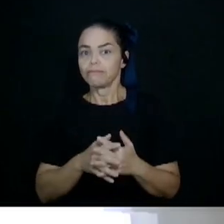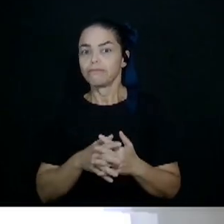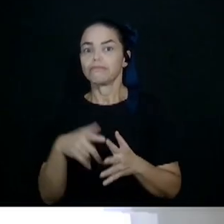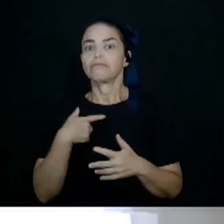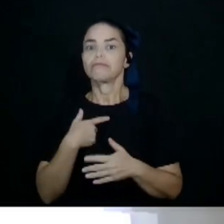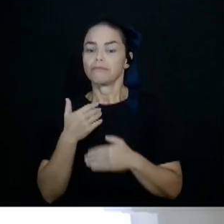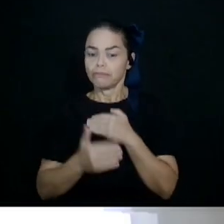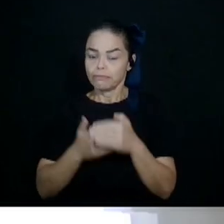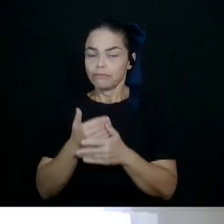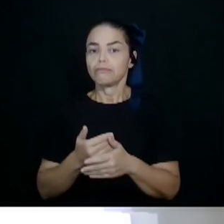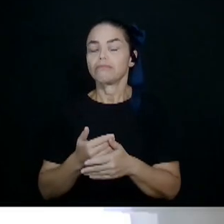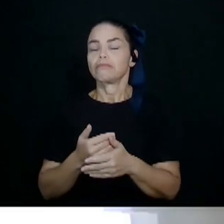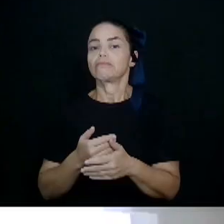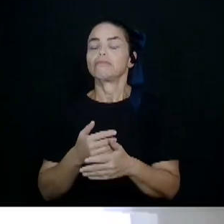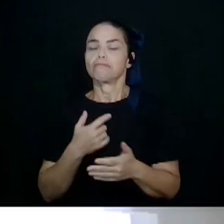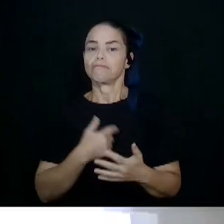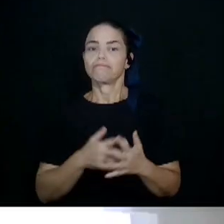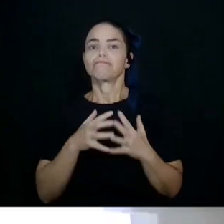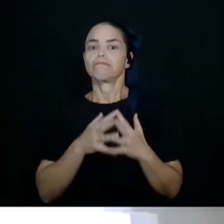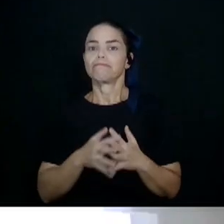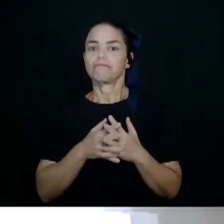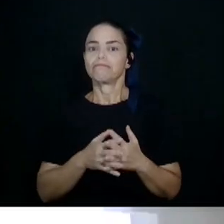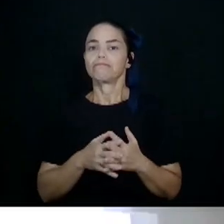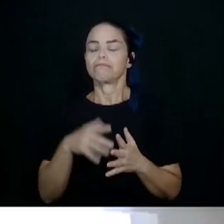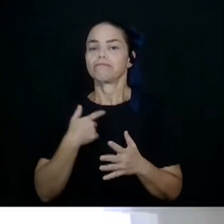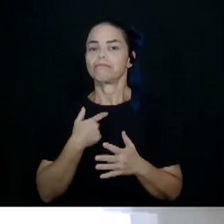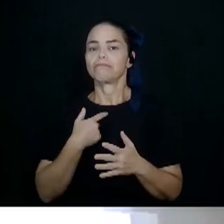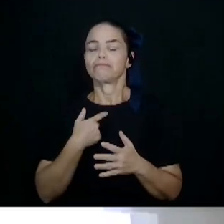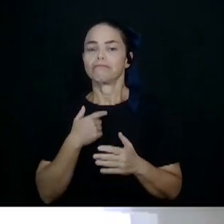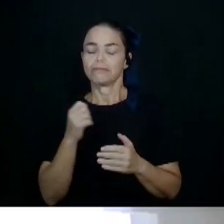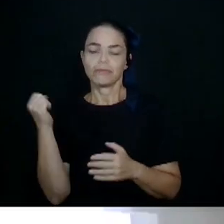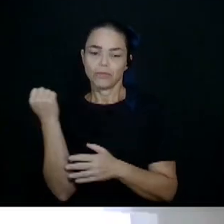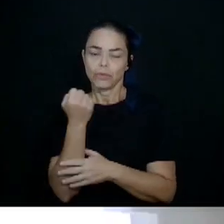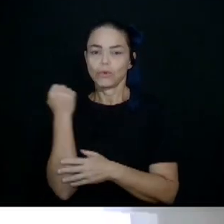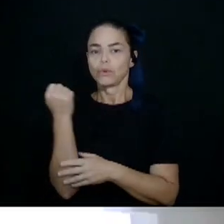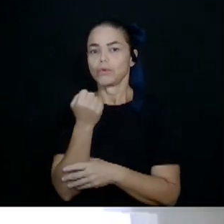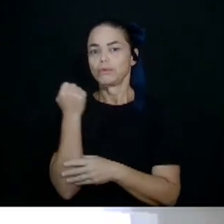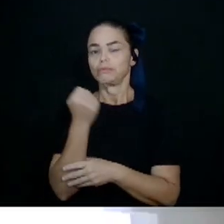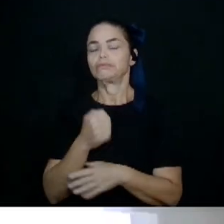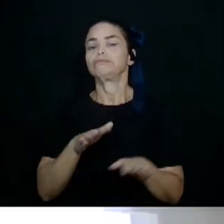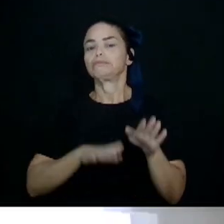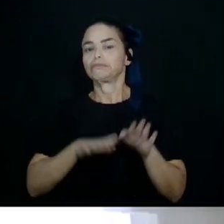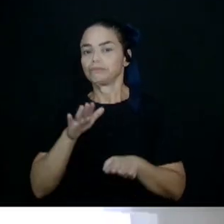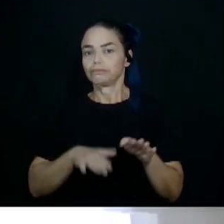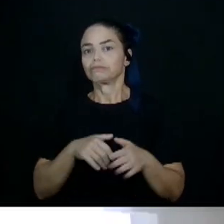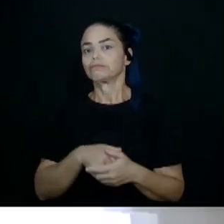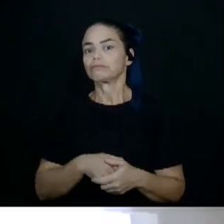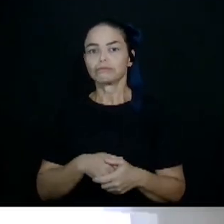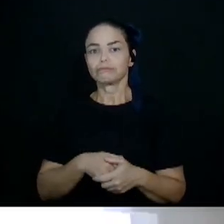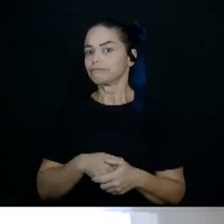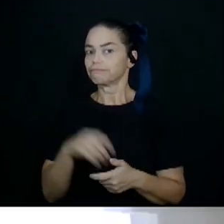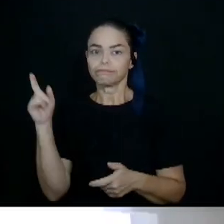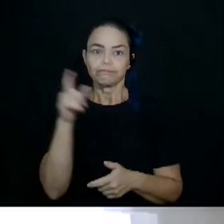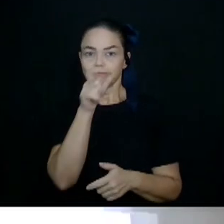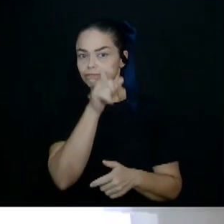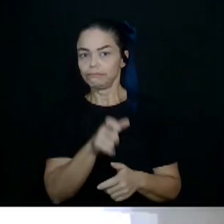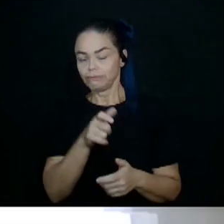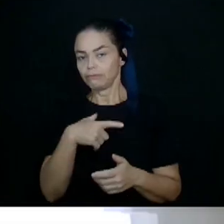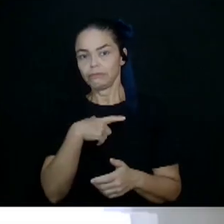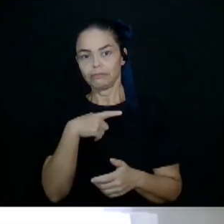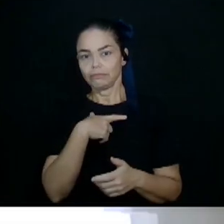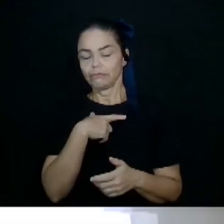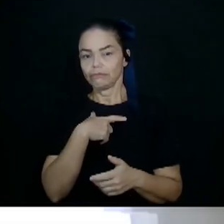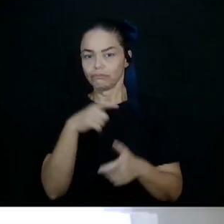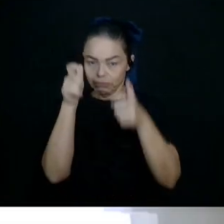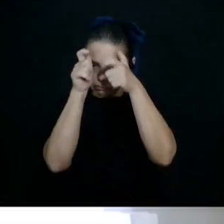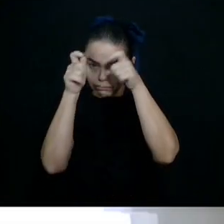mais comprometida, né? Então tudo isso vai agravando. E muitas vezes não é a pessoa, quando ela tem só o transtorno de acumulação,